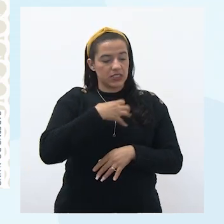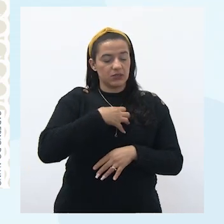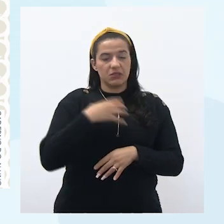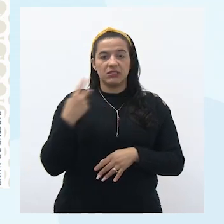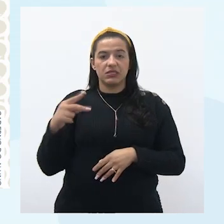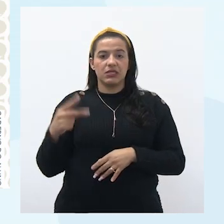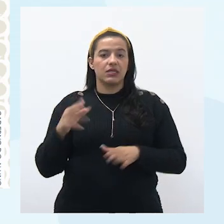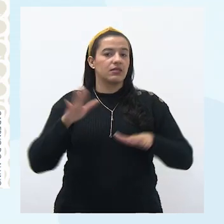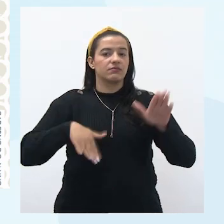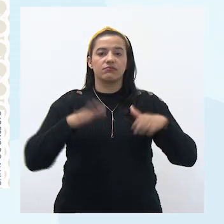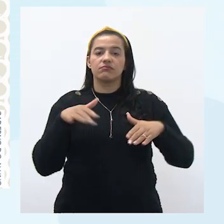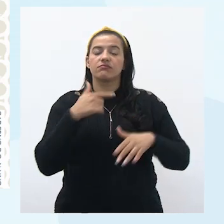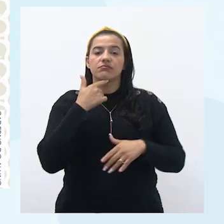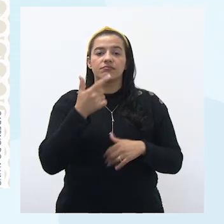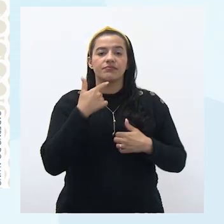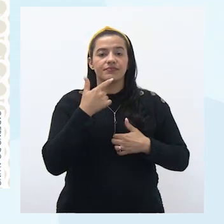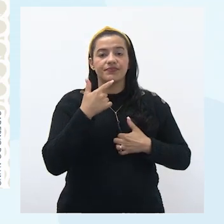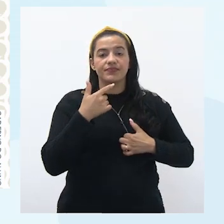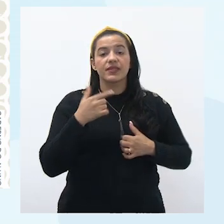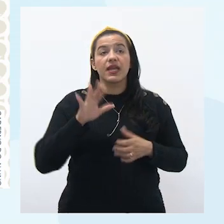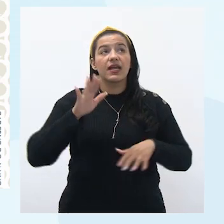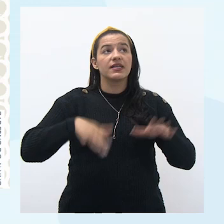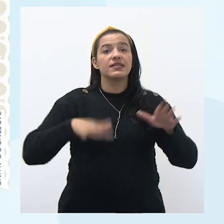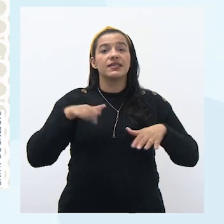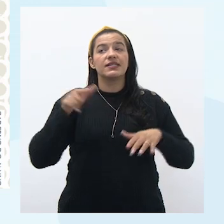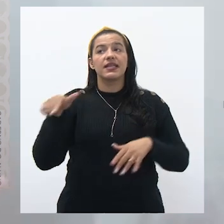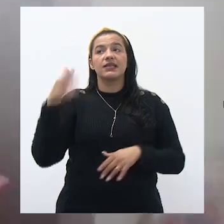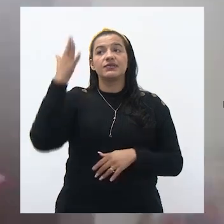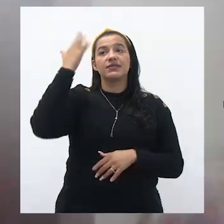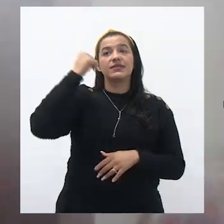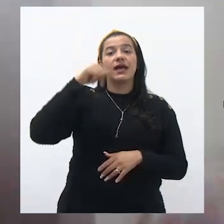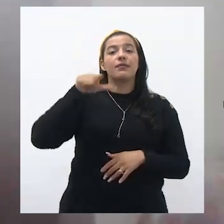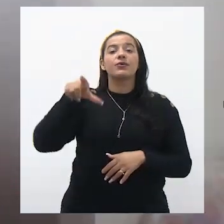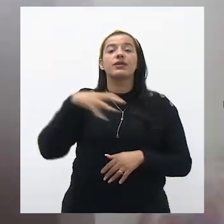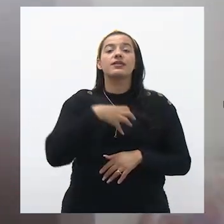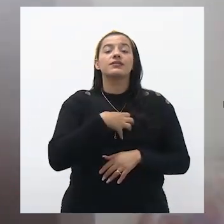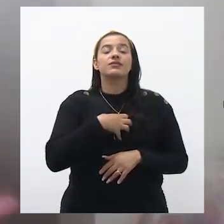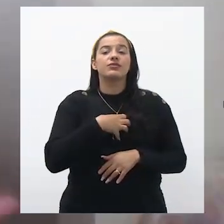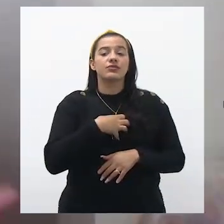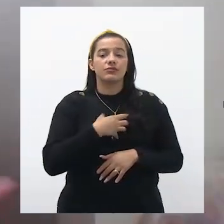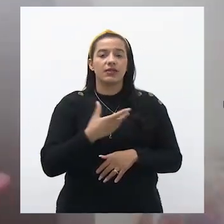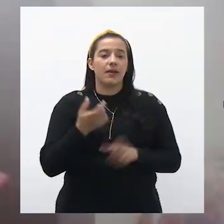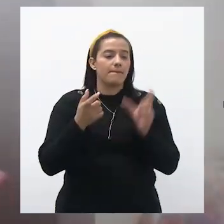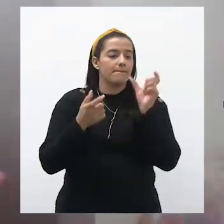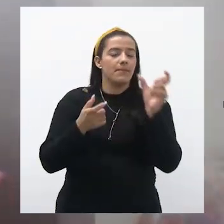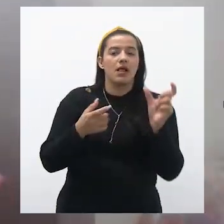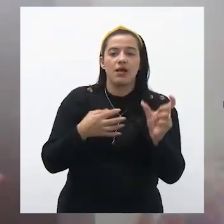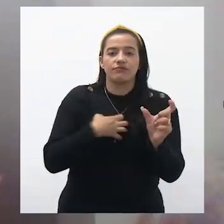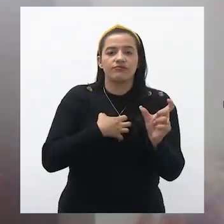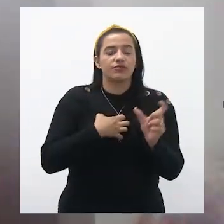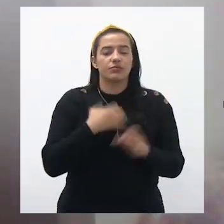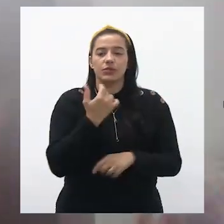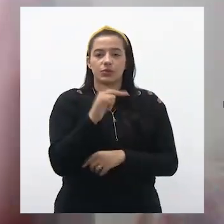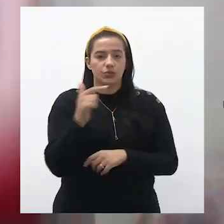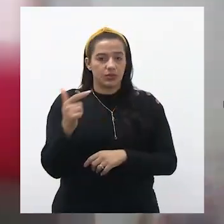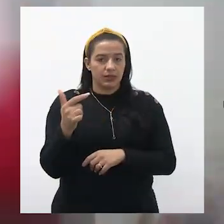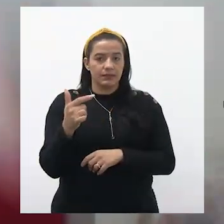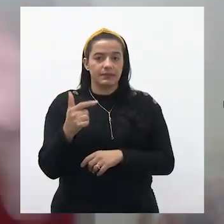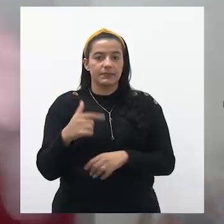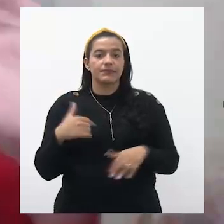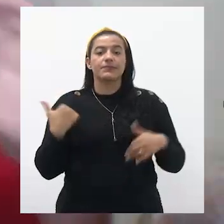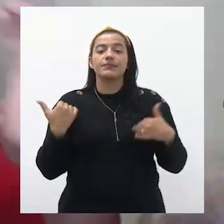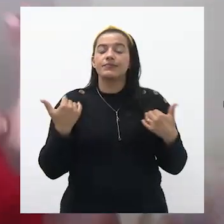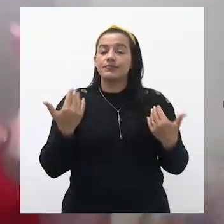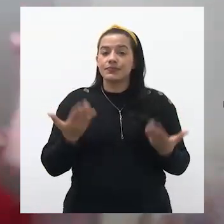às vezes, na maioria das vezes ele não consegue nem saber de fato o que ele está sentindo, nem nomear aquilo que ele está sentindo. E aí a gente vai